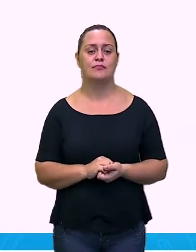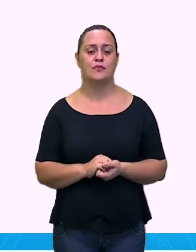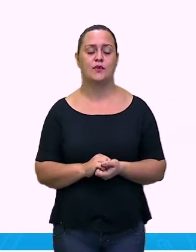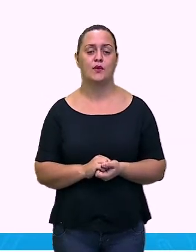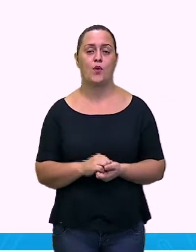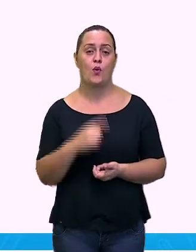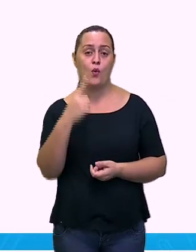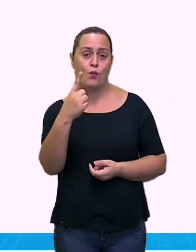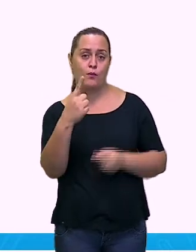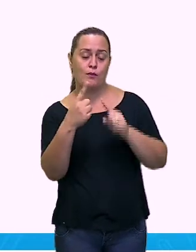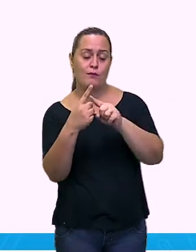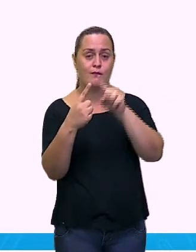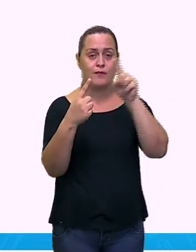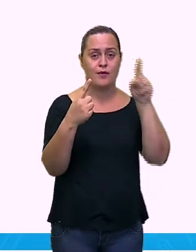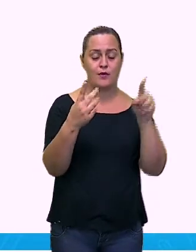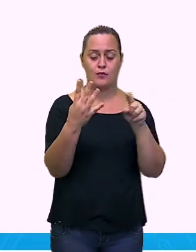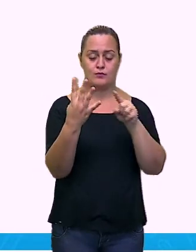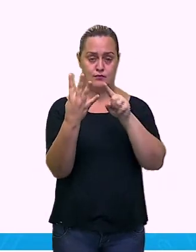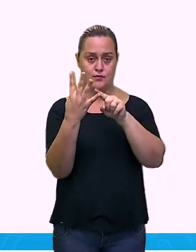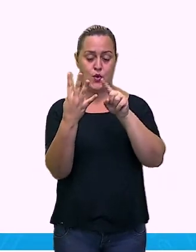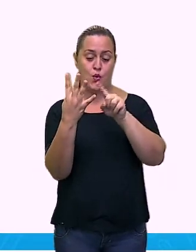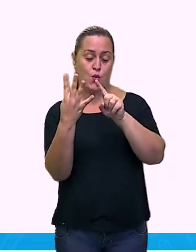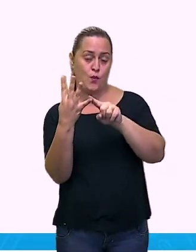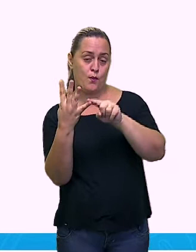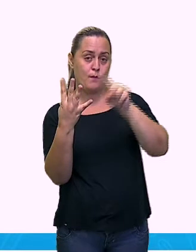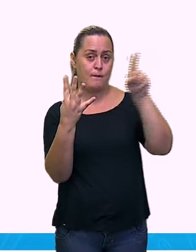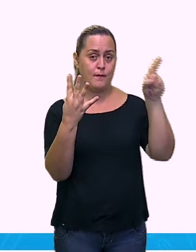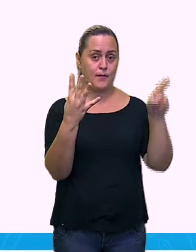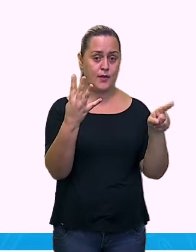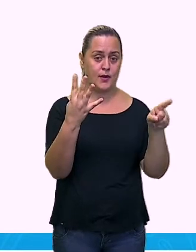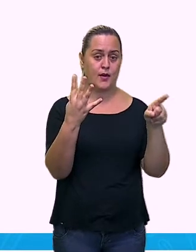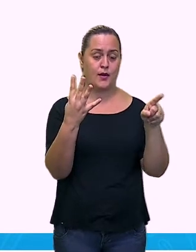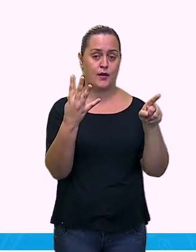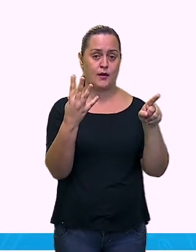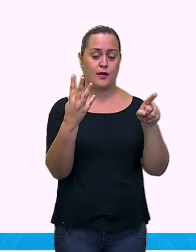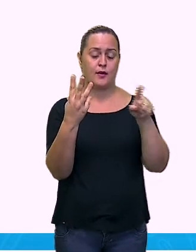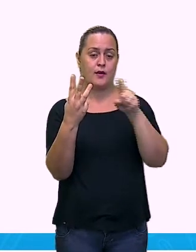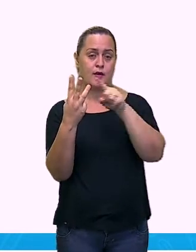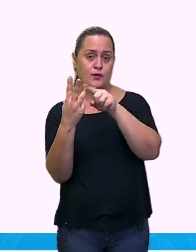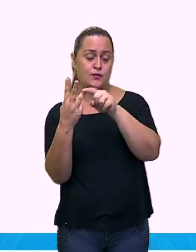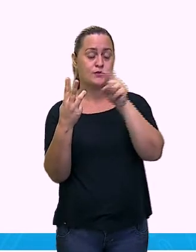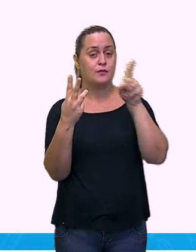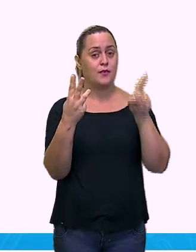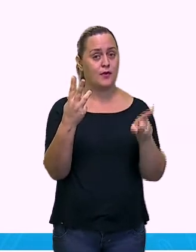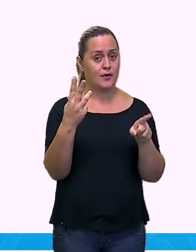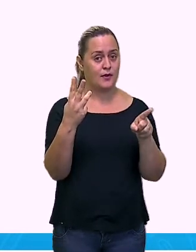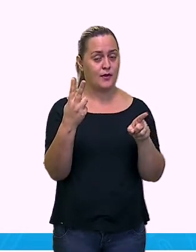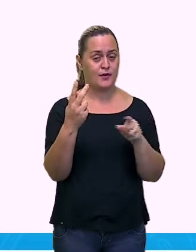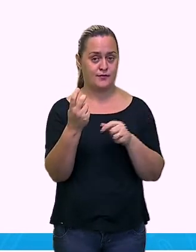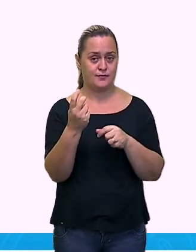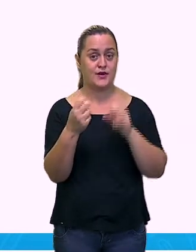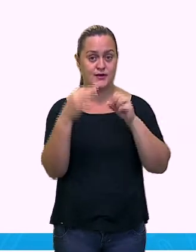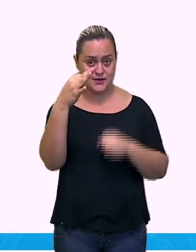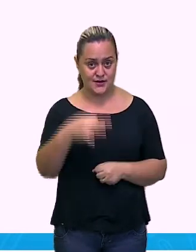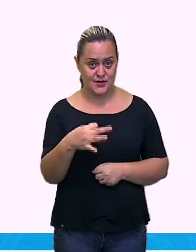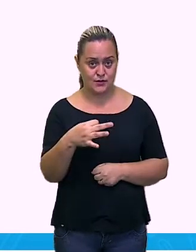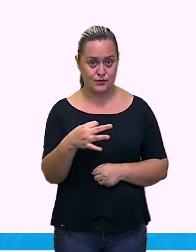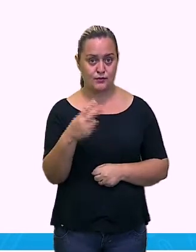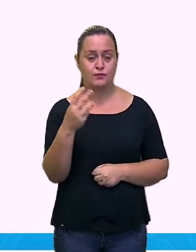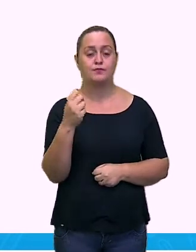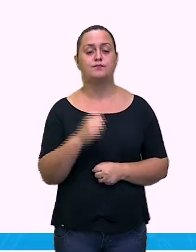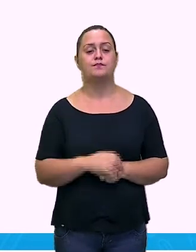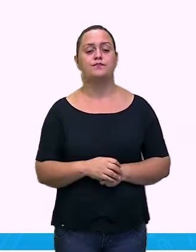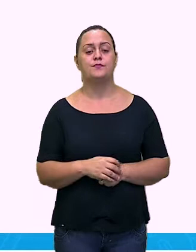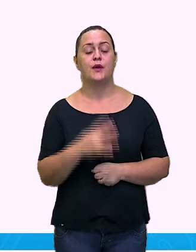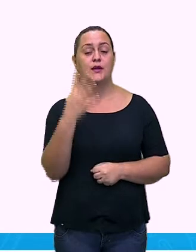para cá não coloquei um quadradinho para cá é um pra cá um